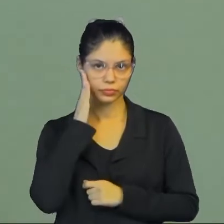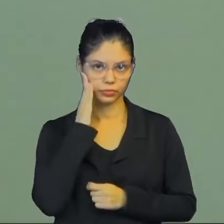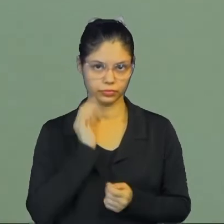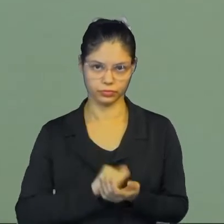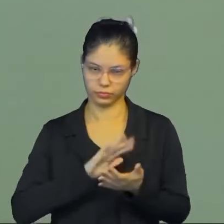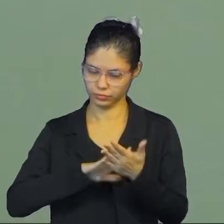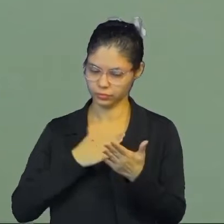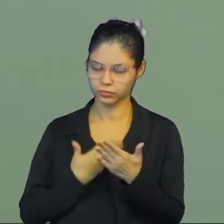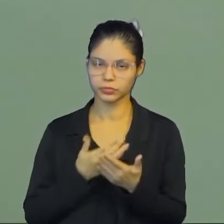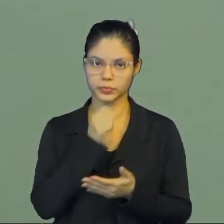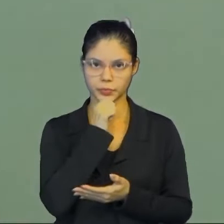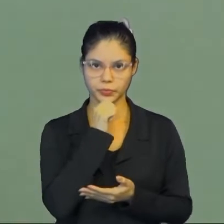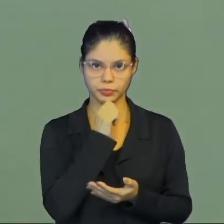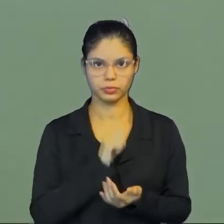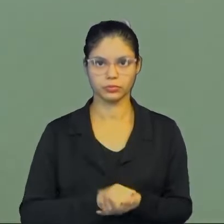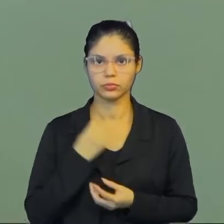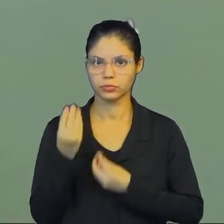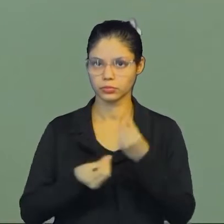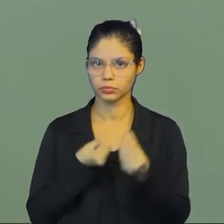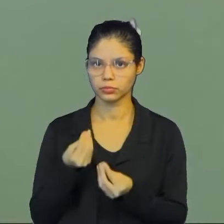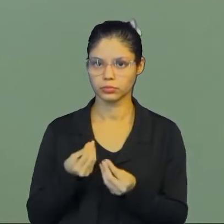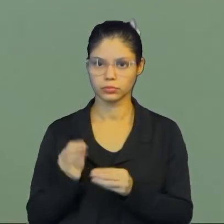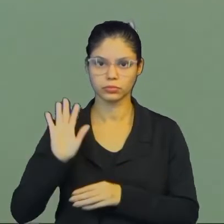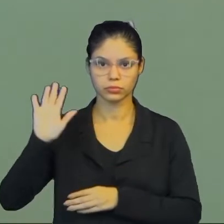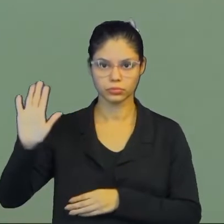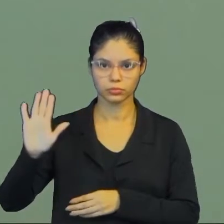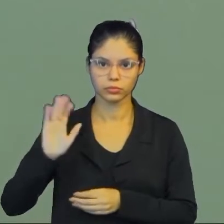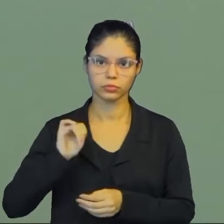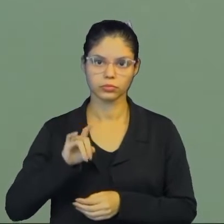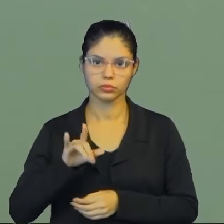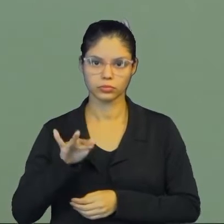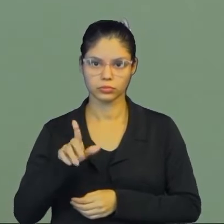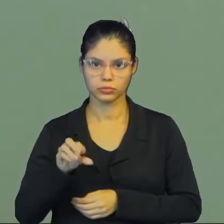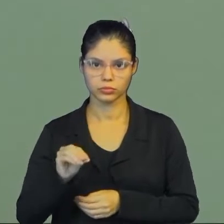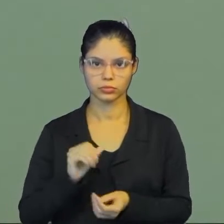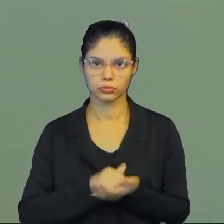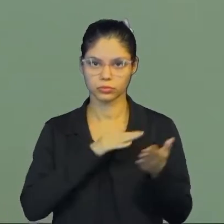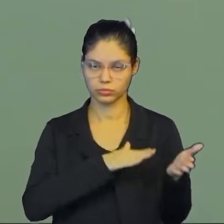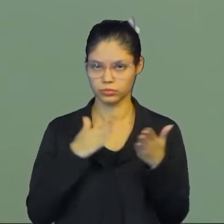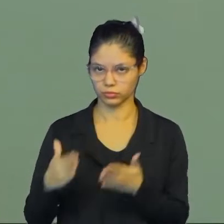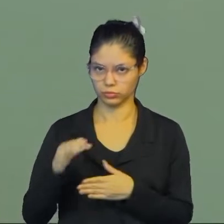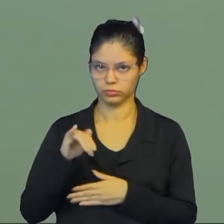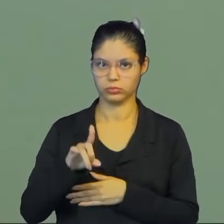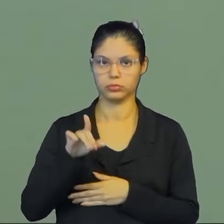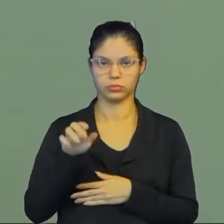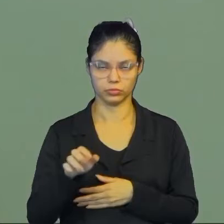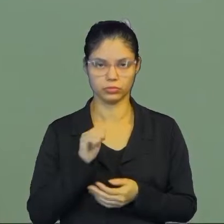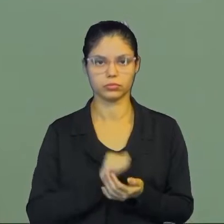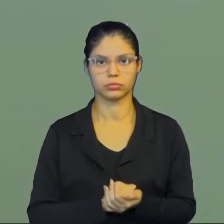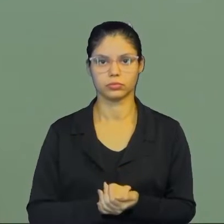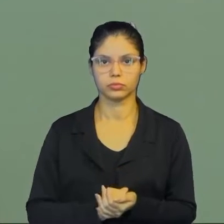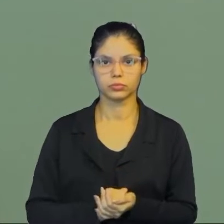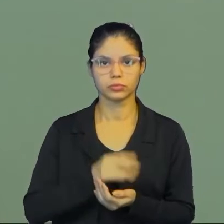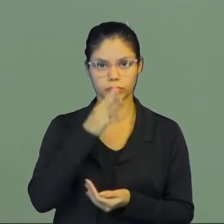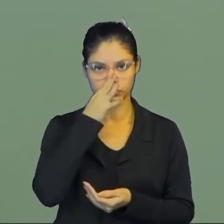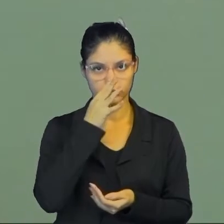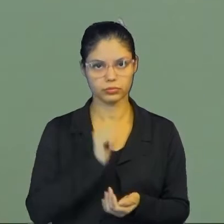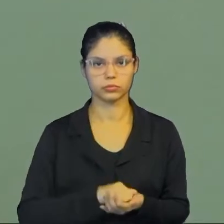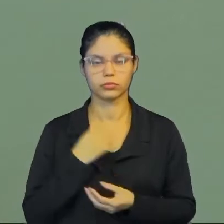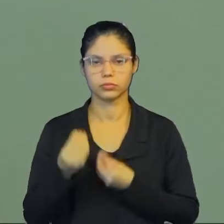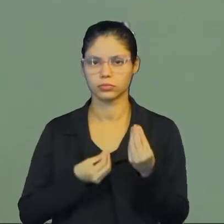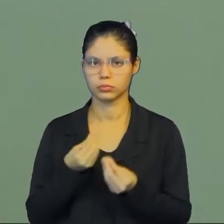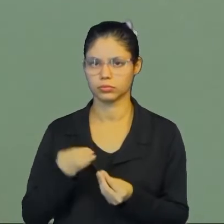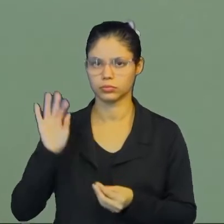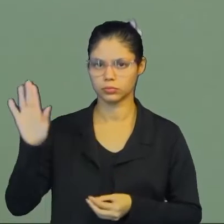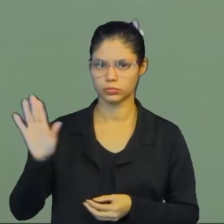entender e interpretar aí como que vai ficar o modelo a partir daquele molde. Olha só que interessante. Como que